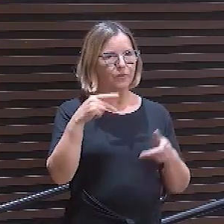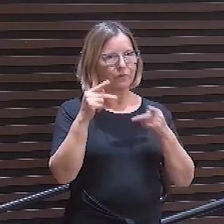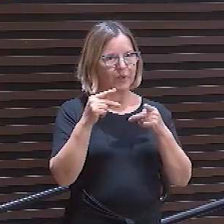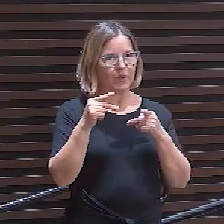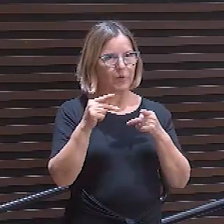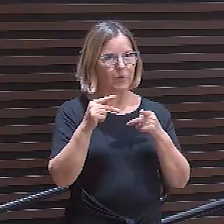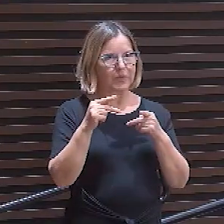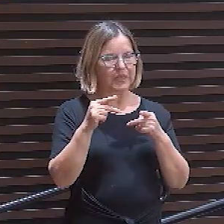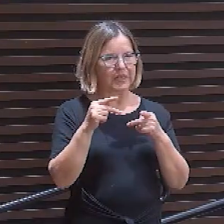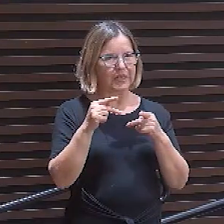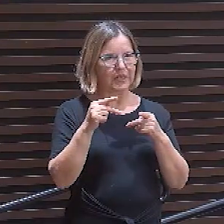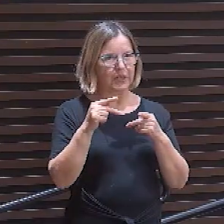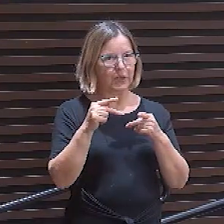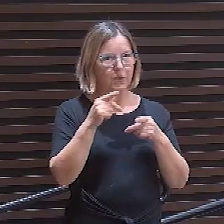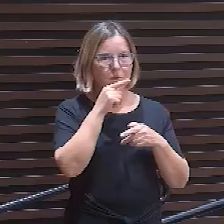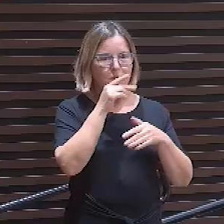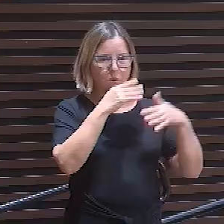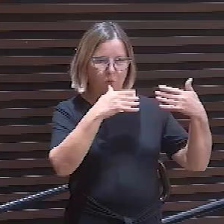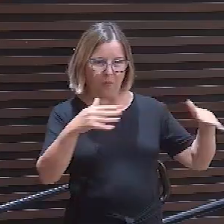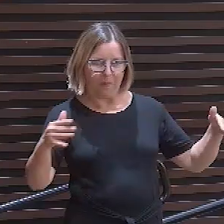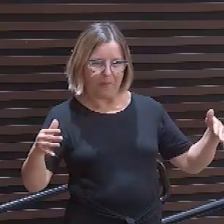largura.